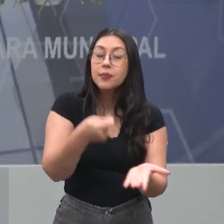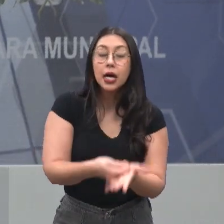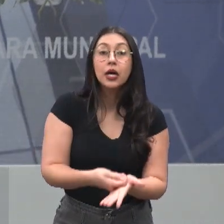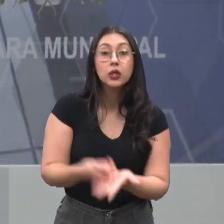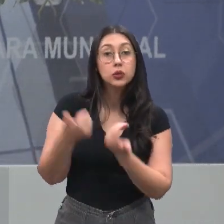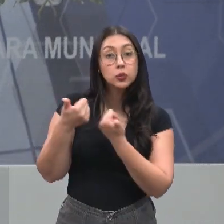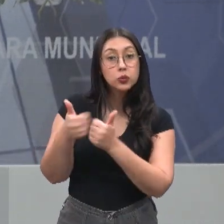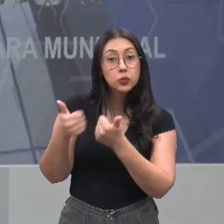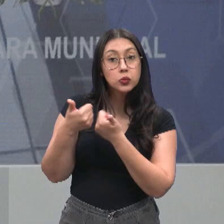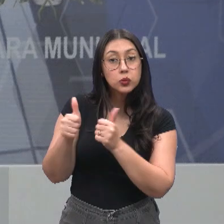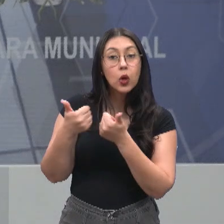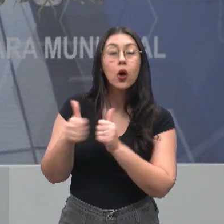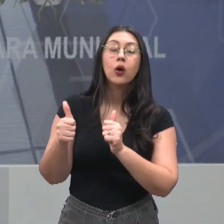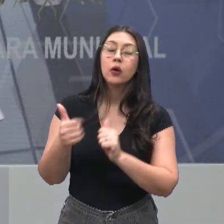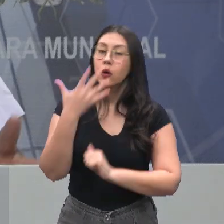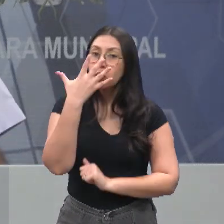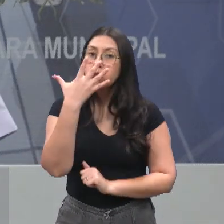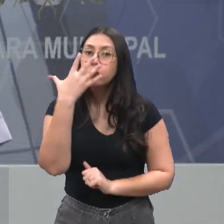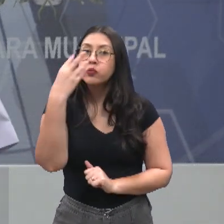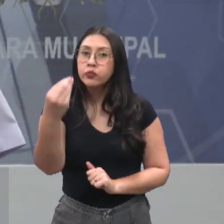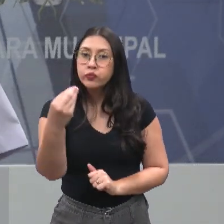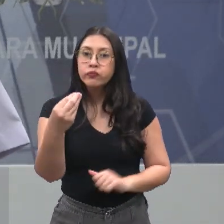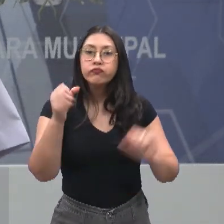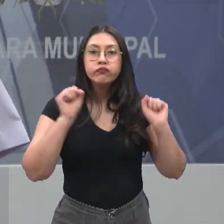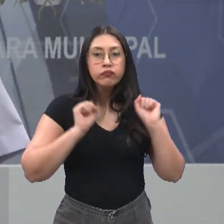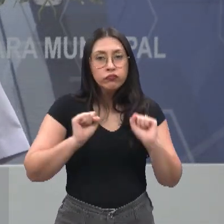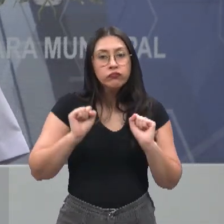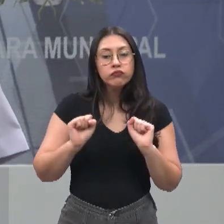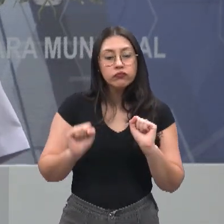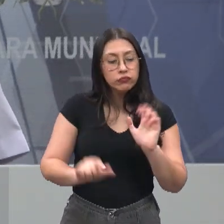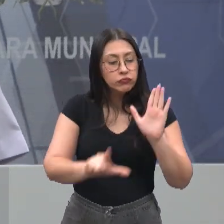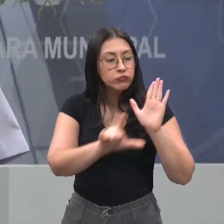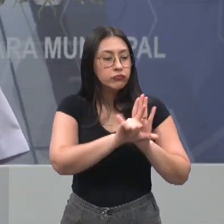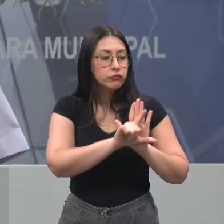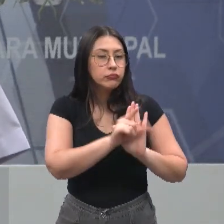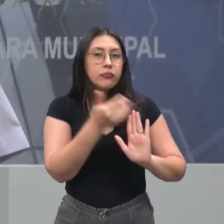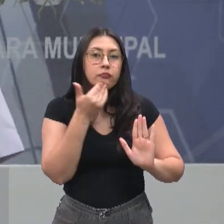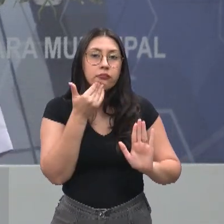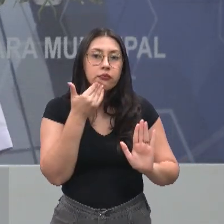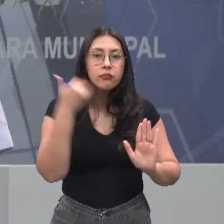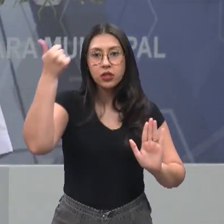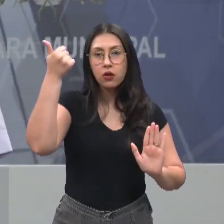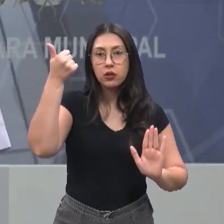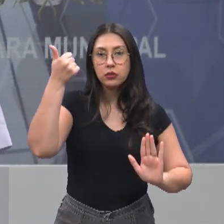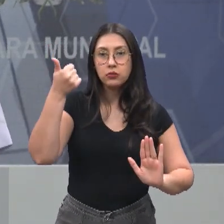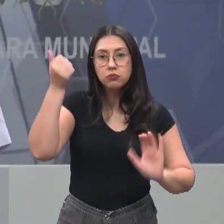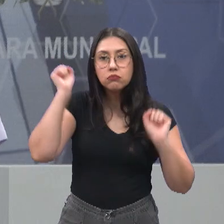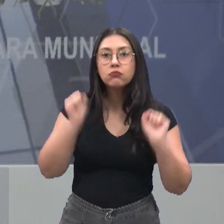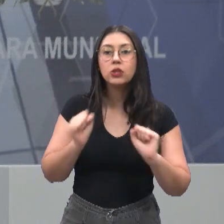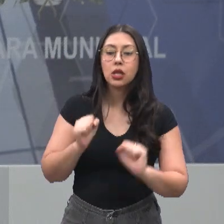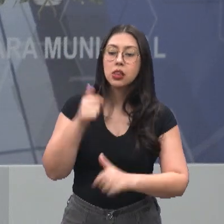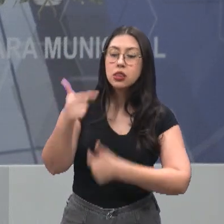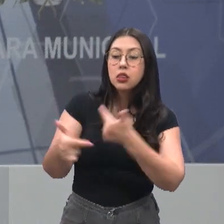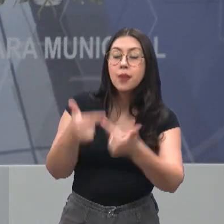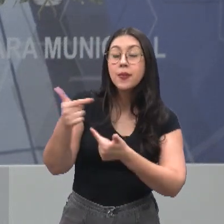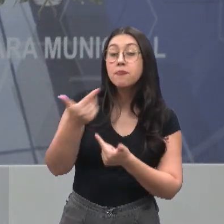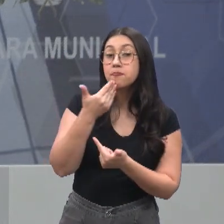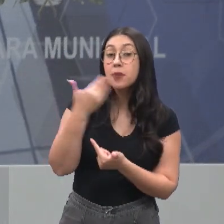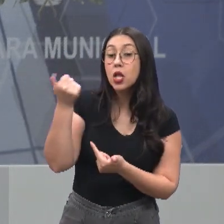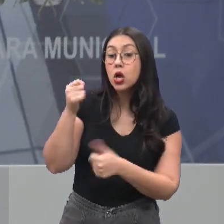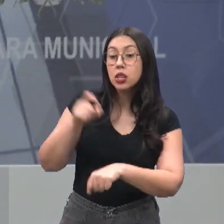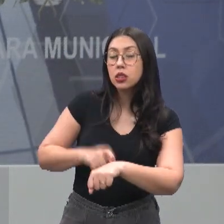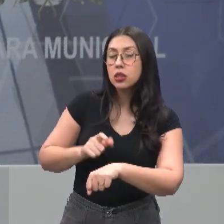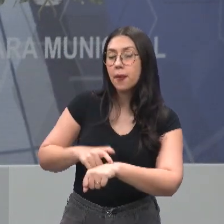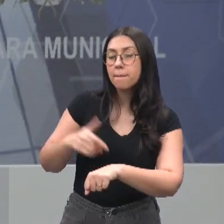ter esse melhoramento na lei, para que eles pudessem trabalhar um tempo maior com o seu